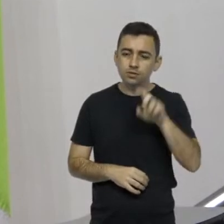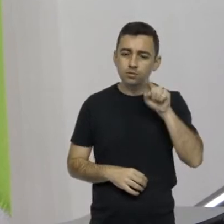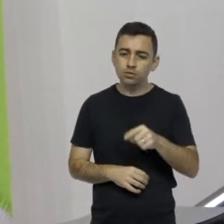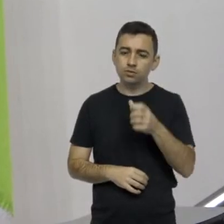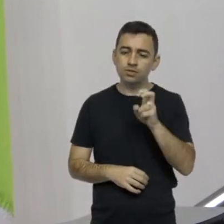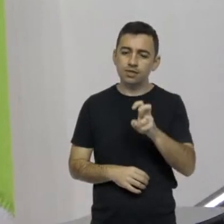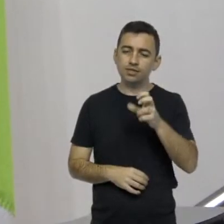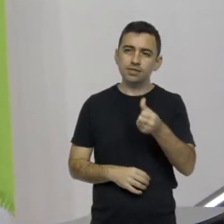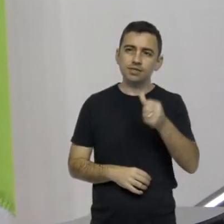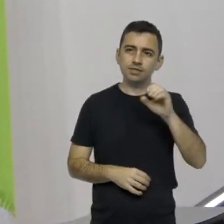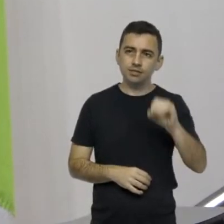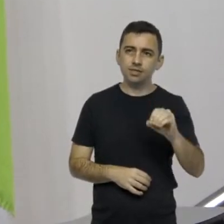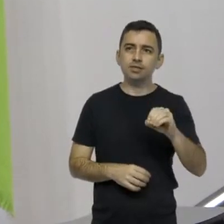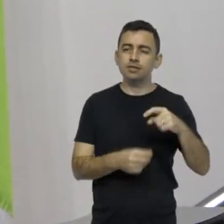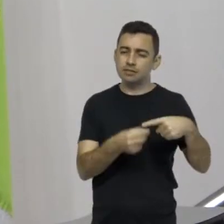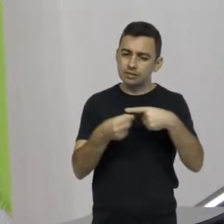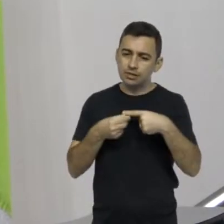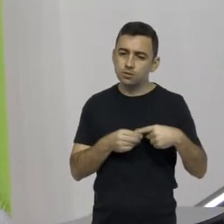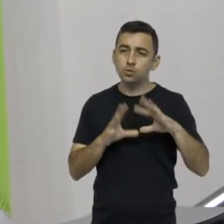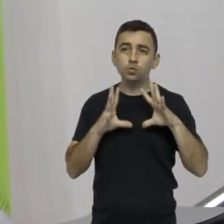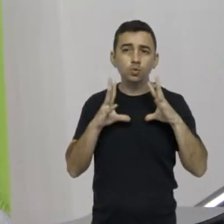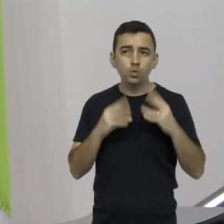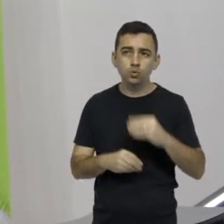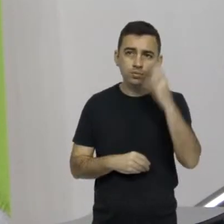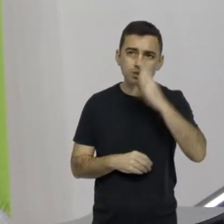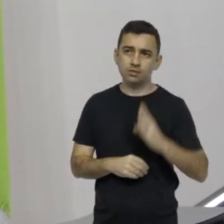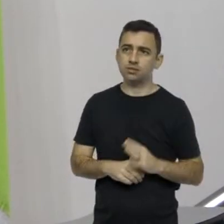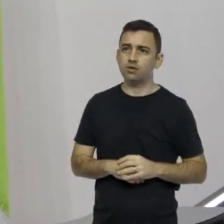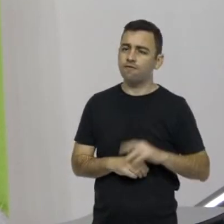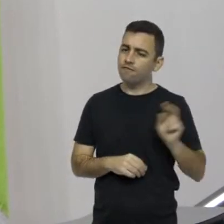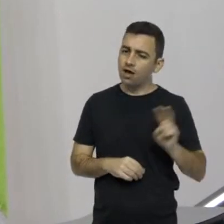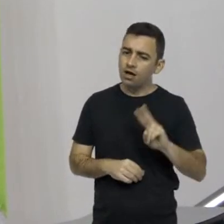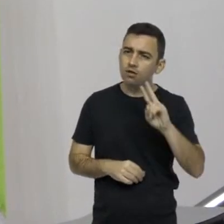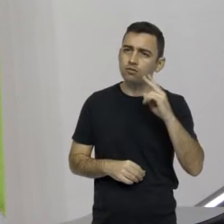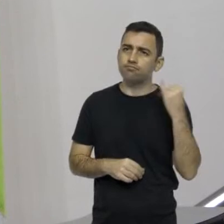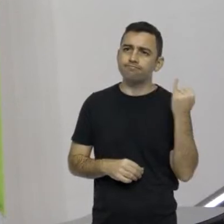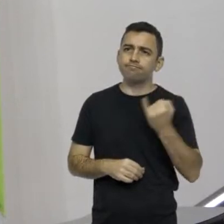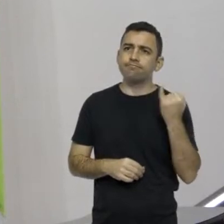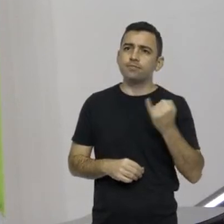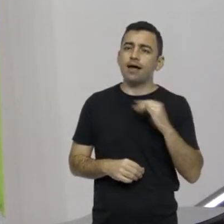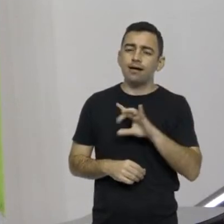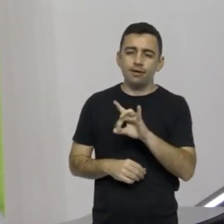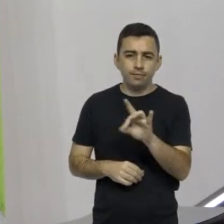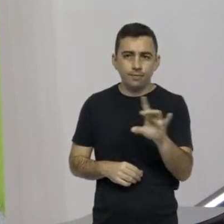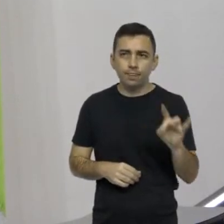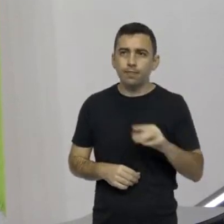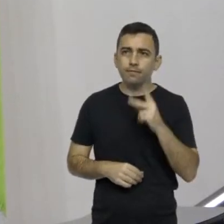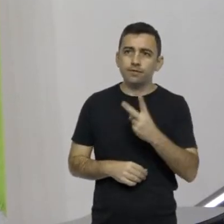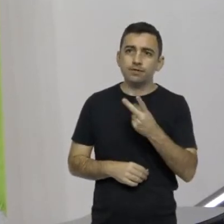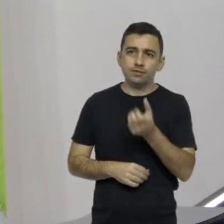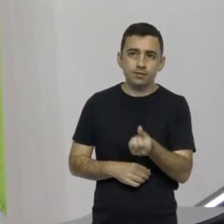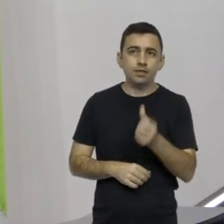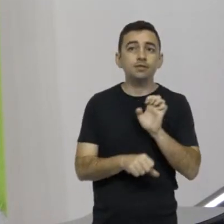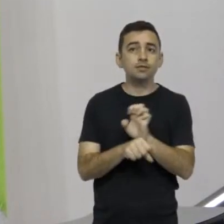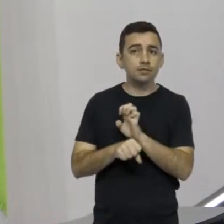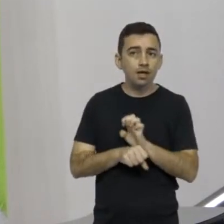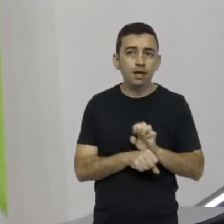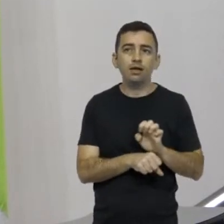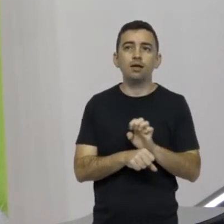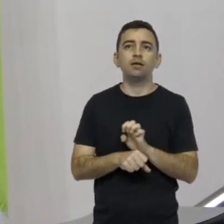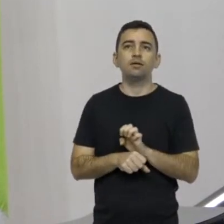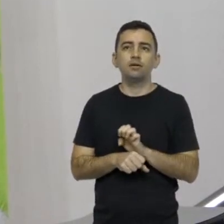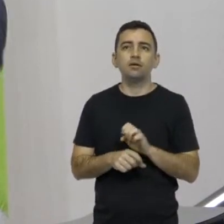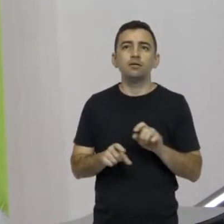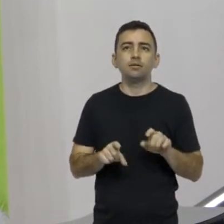5.560 municípios desse país, a dar valor e relevância a cada um dos 26 estados e o